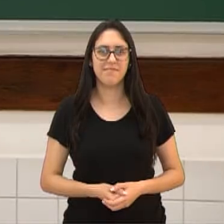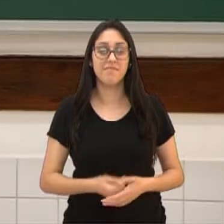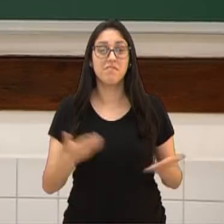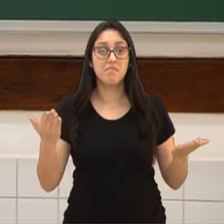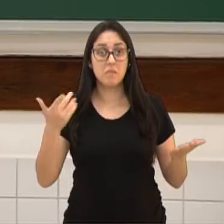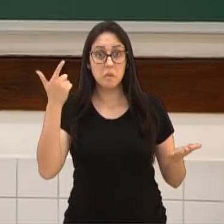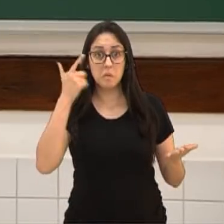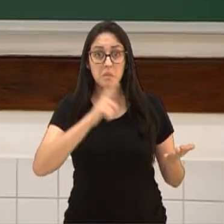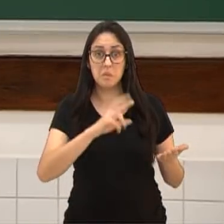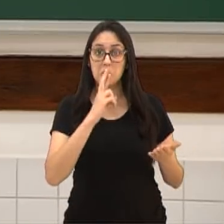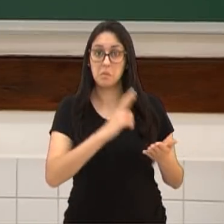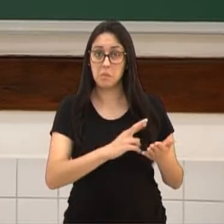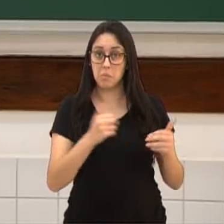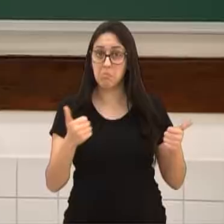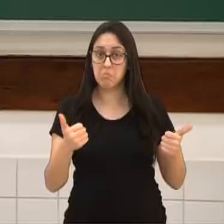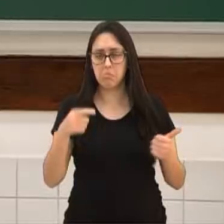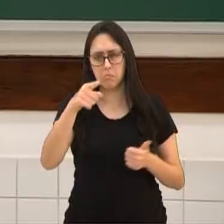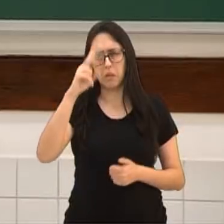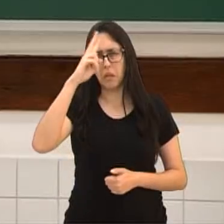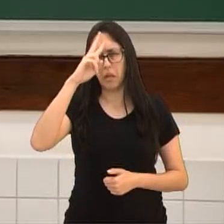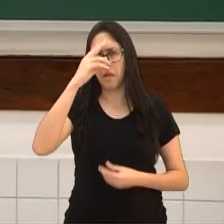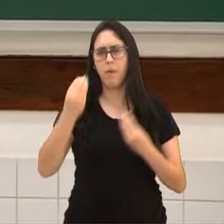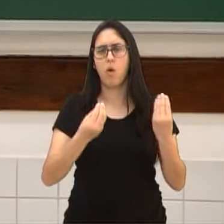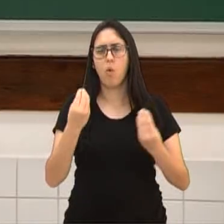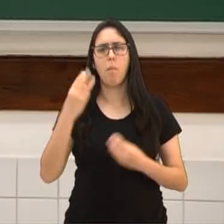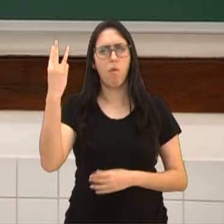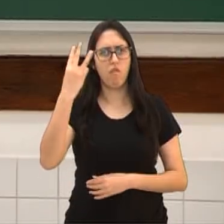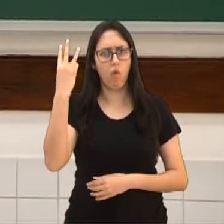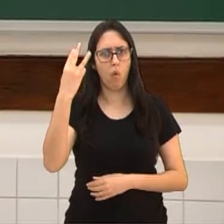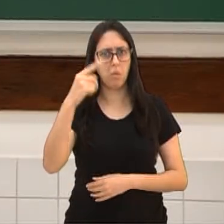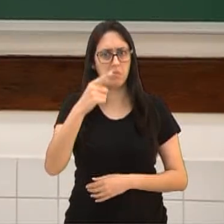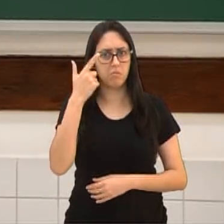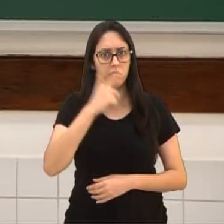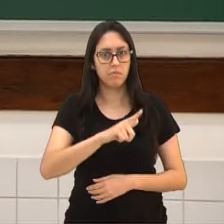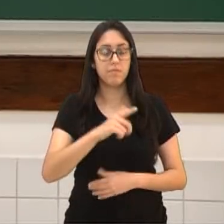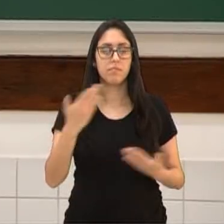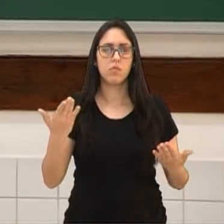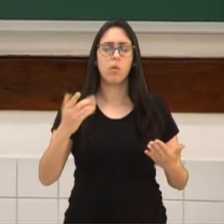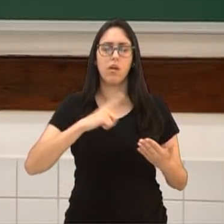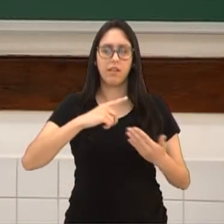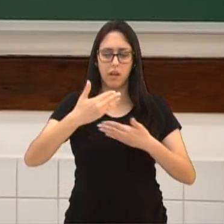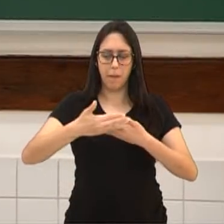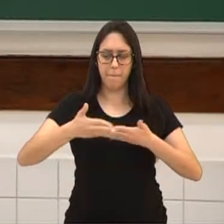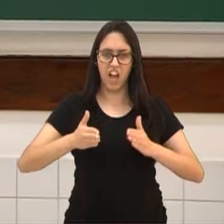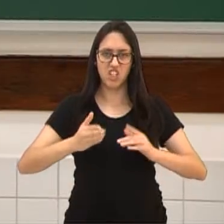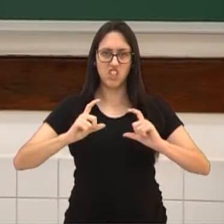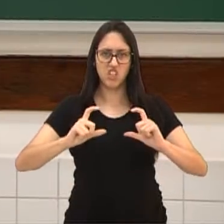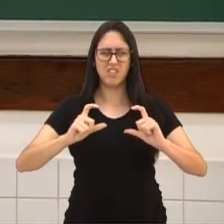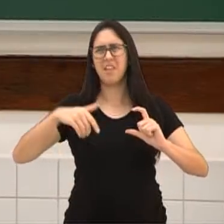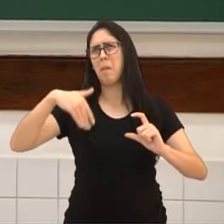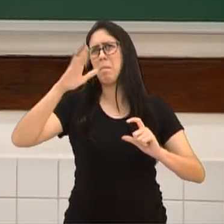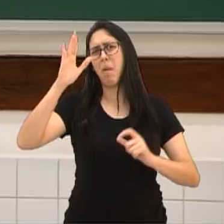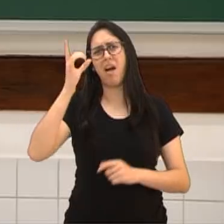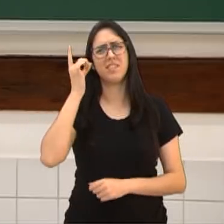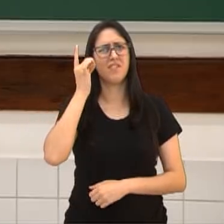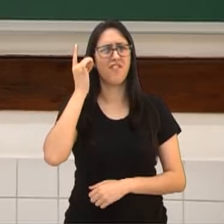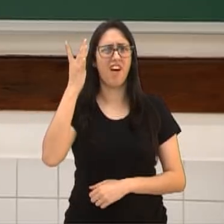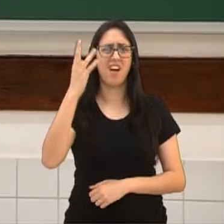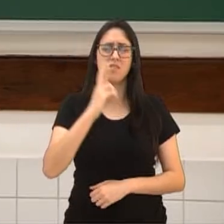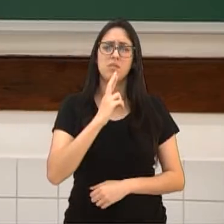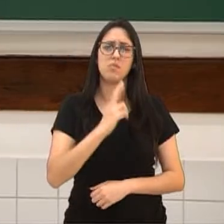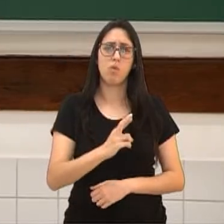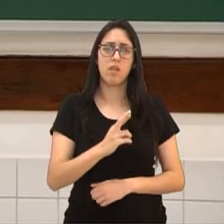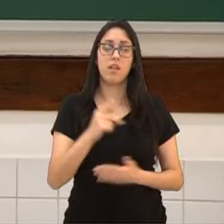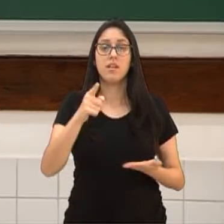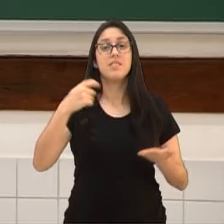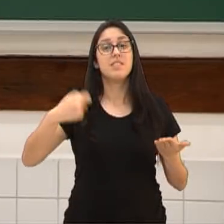Conseguiu resolver? Você lembra como que calcula o volume? O volume de uma caixinha é uma das mais fáceis que tem da gente calcular. Você